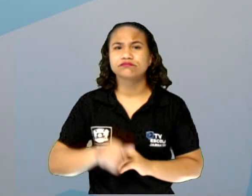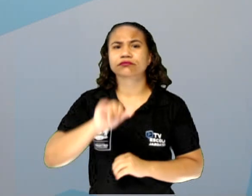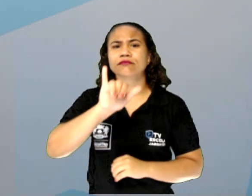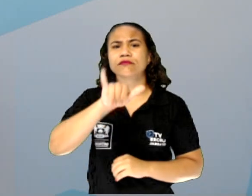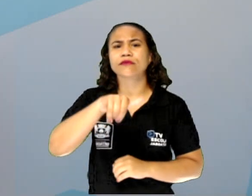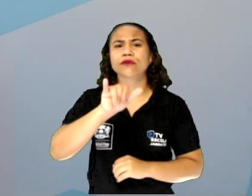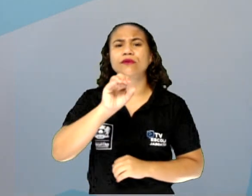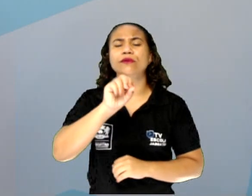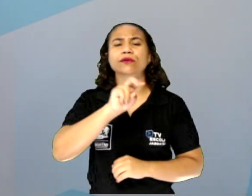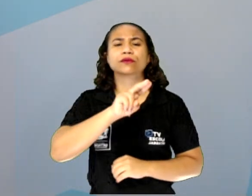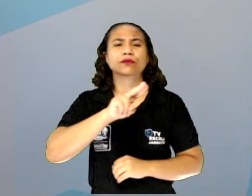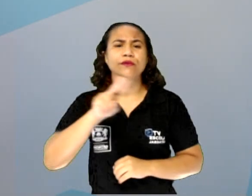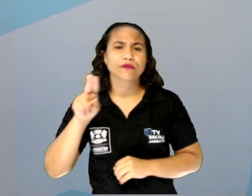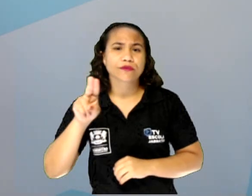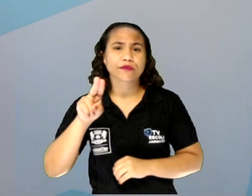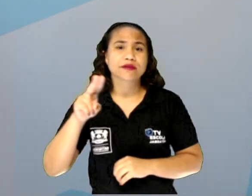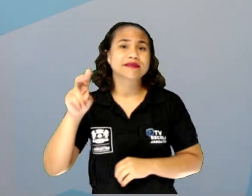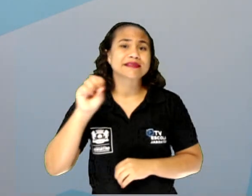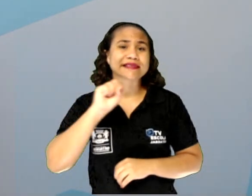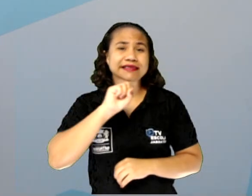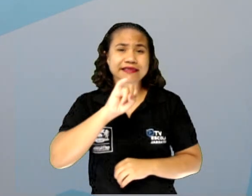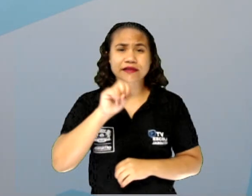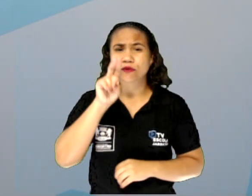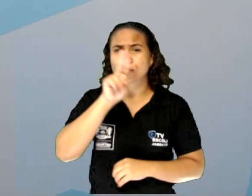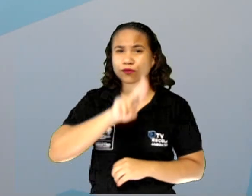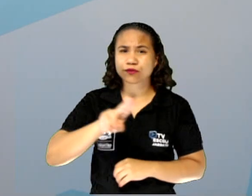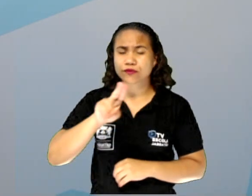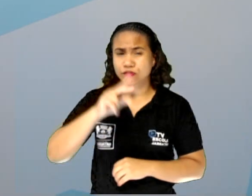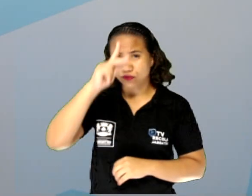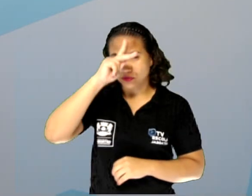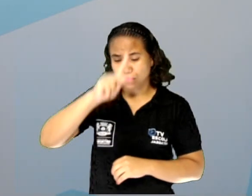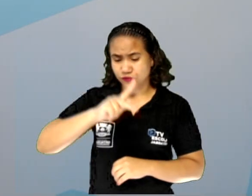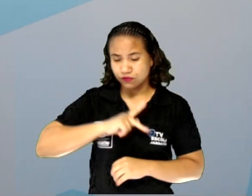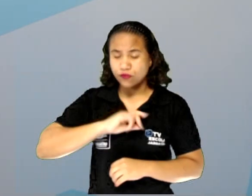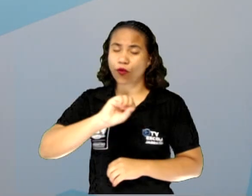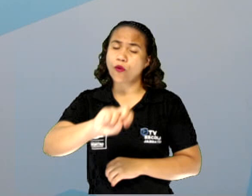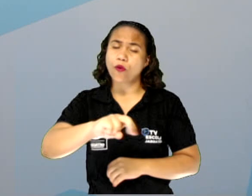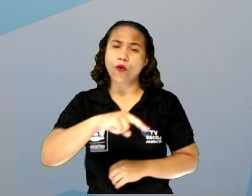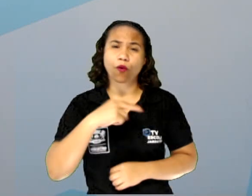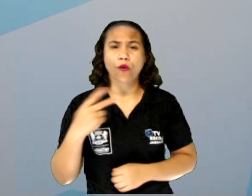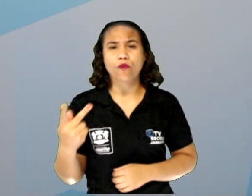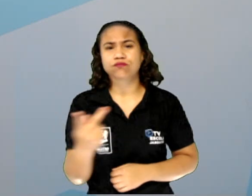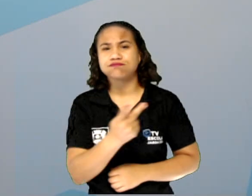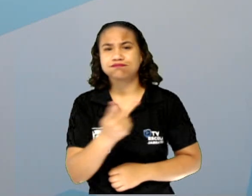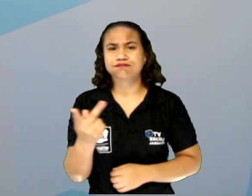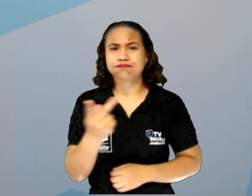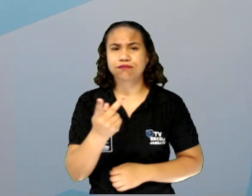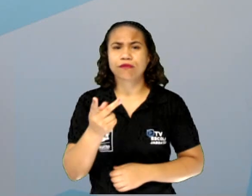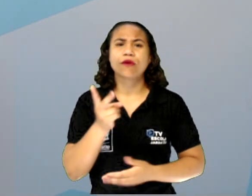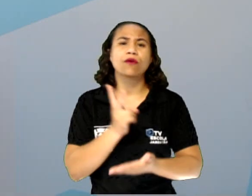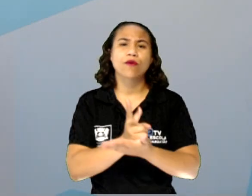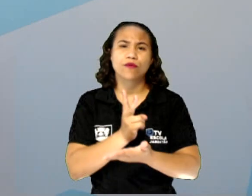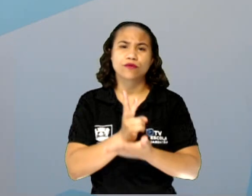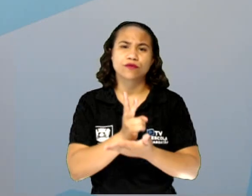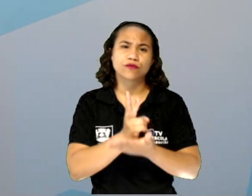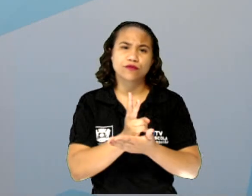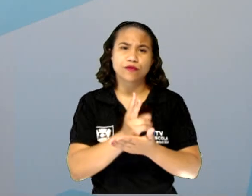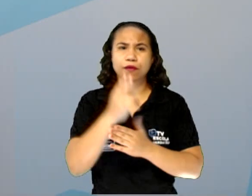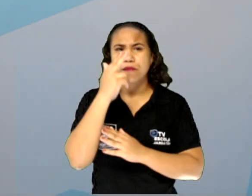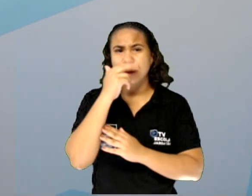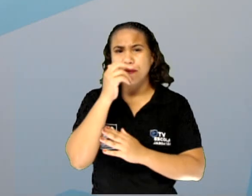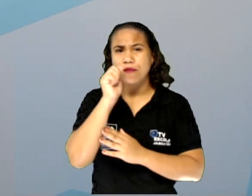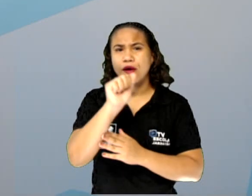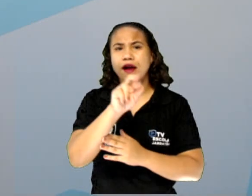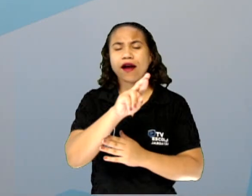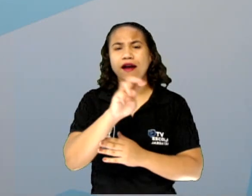pronome for you, independente se está no singular ou se está no plural, o verbo to be vai ser sempre are.